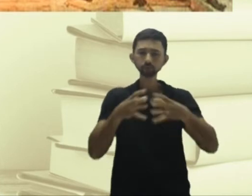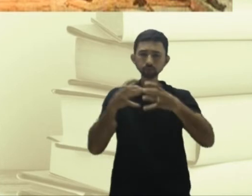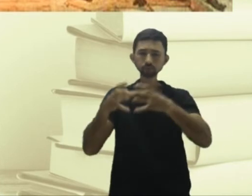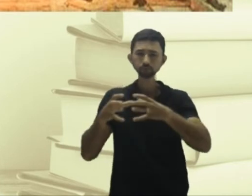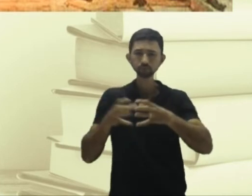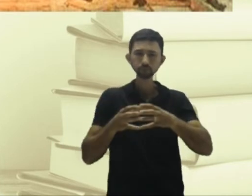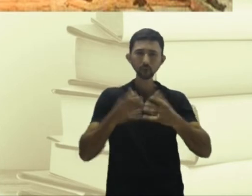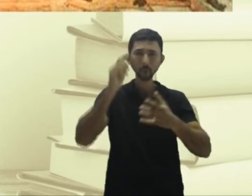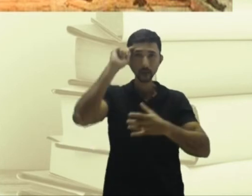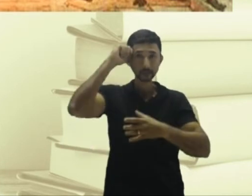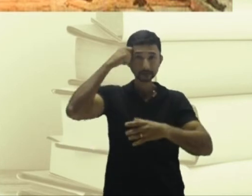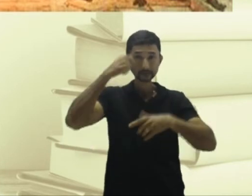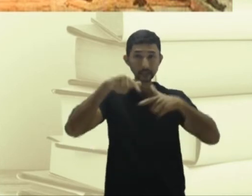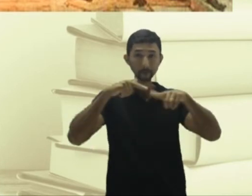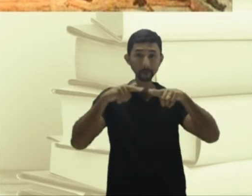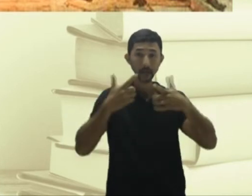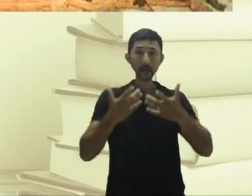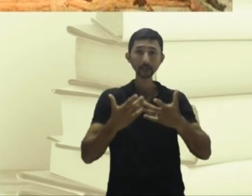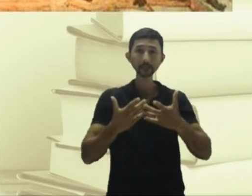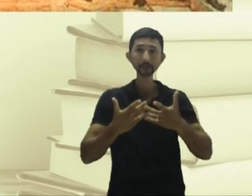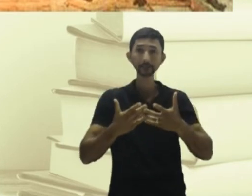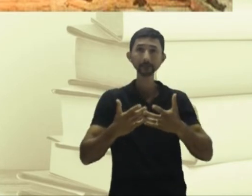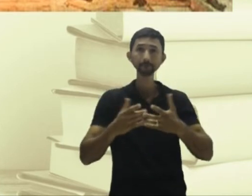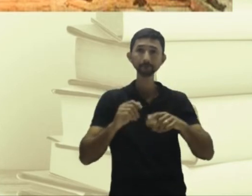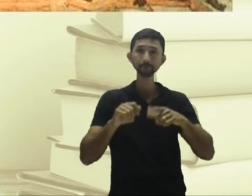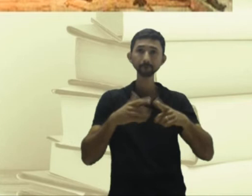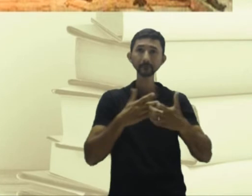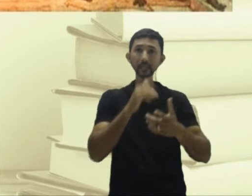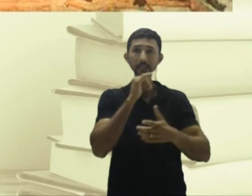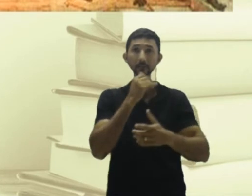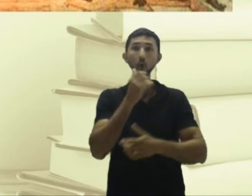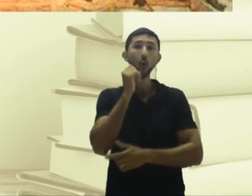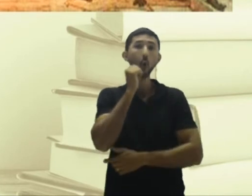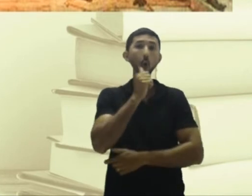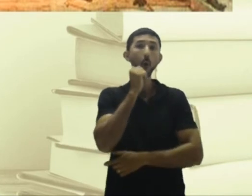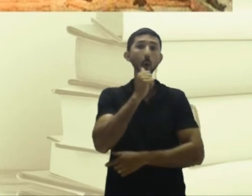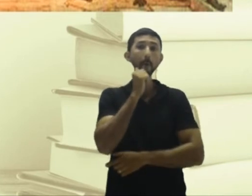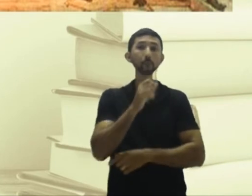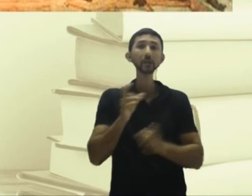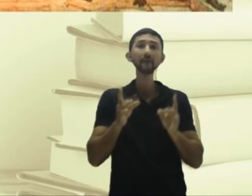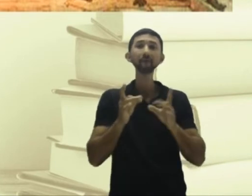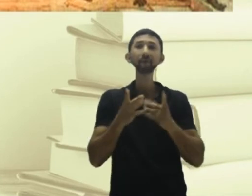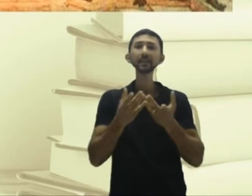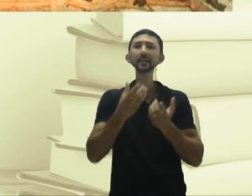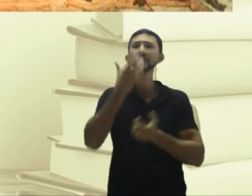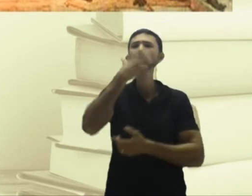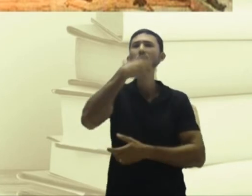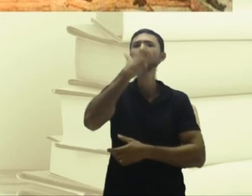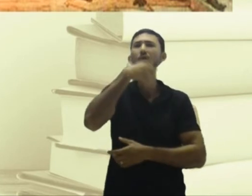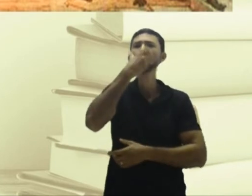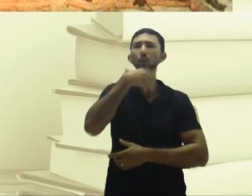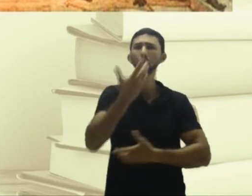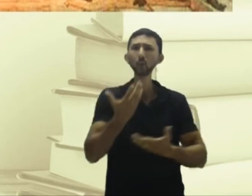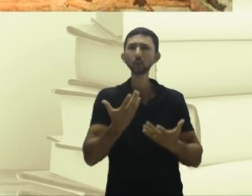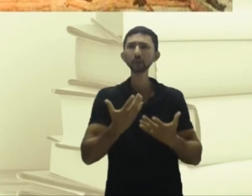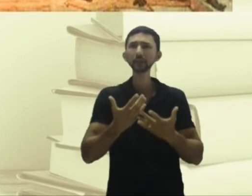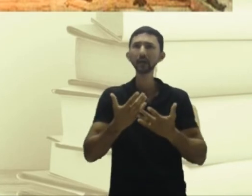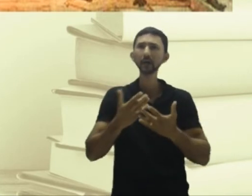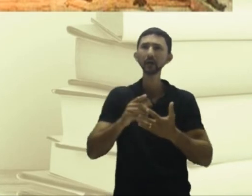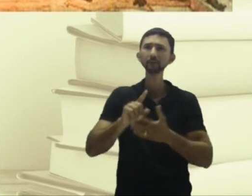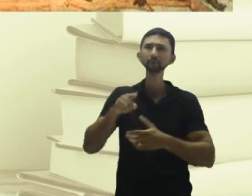negros desenvolvendo algumas atividades, certo? Você tem aqui uma negra vendendo frutas, você tem aqui um outro